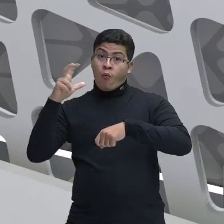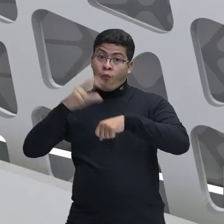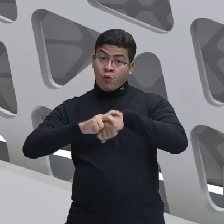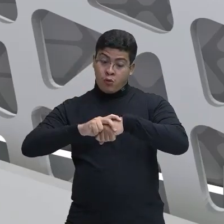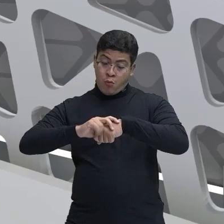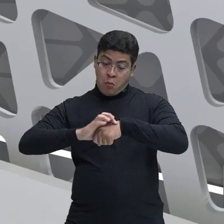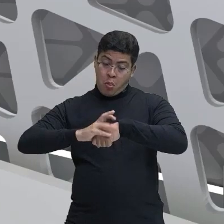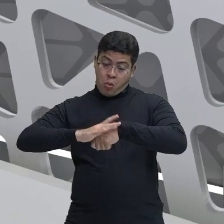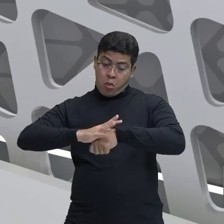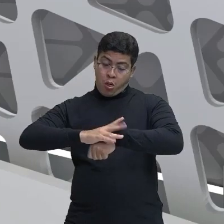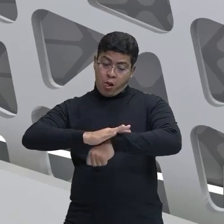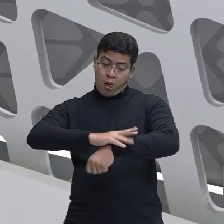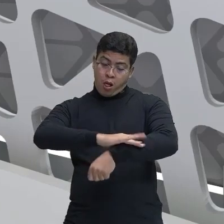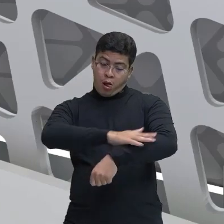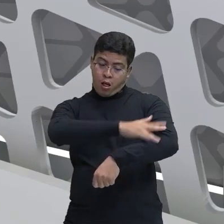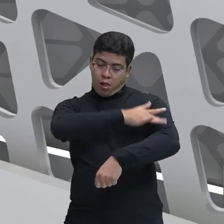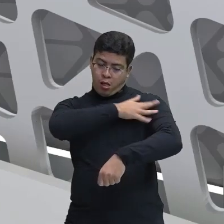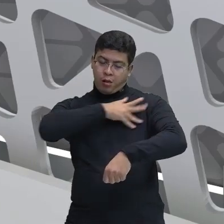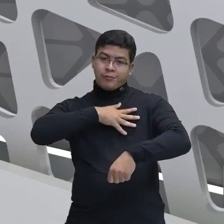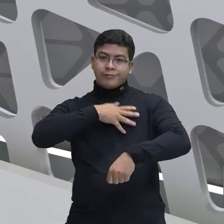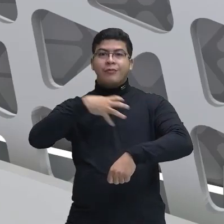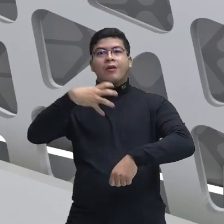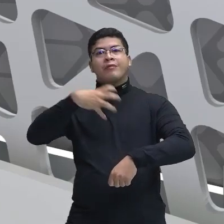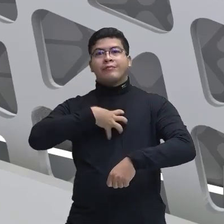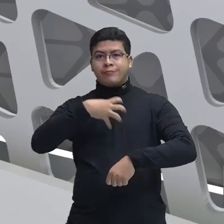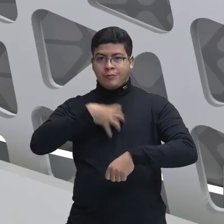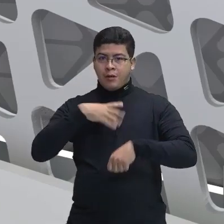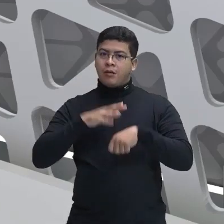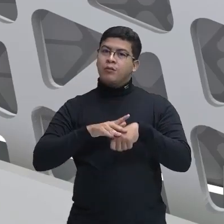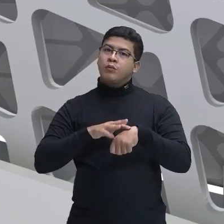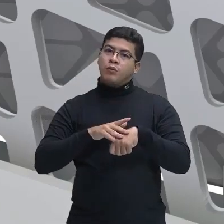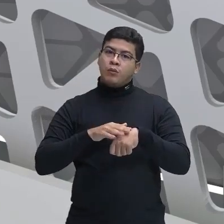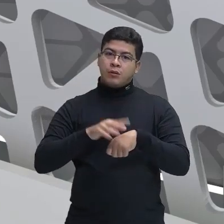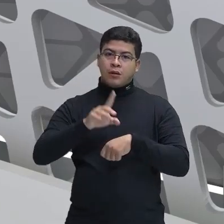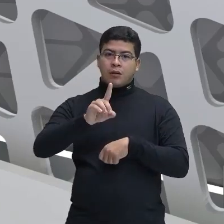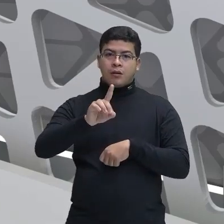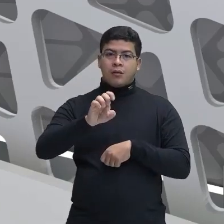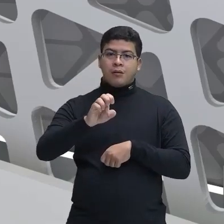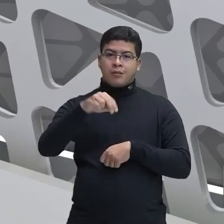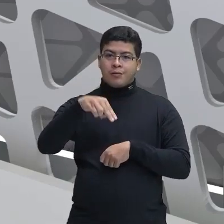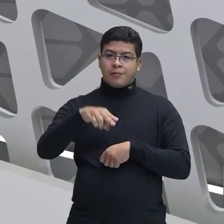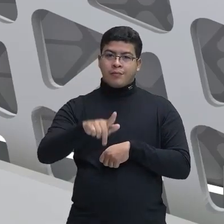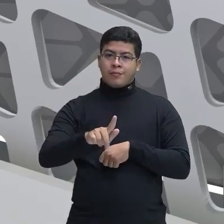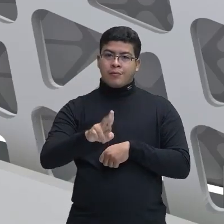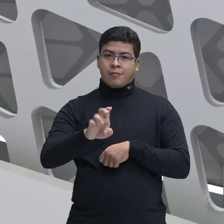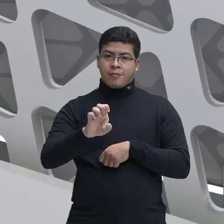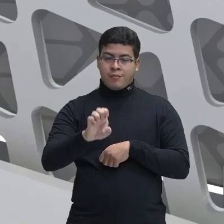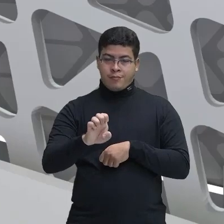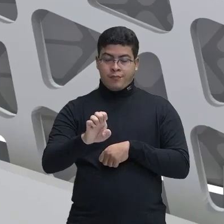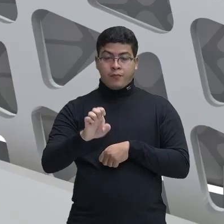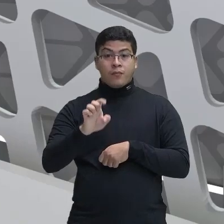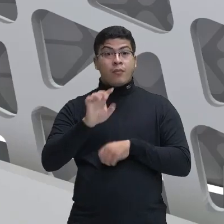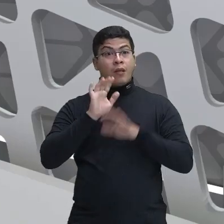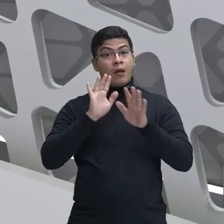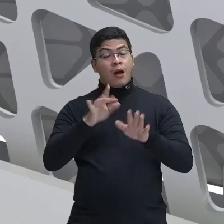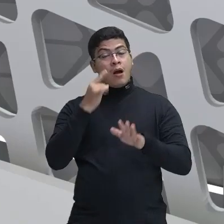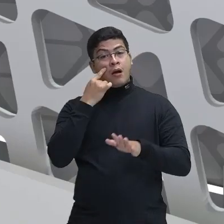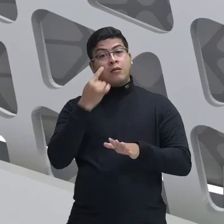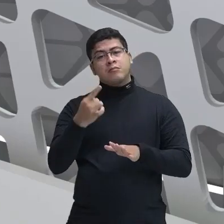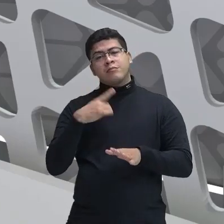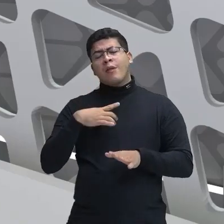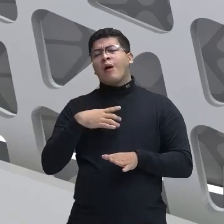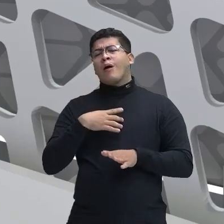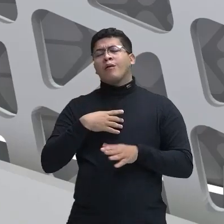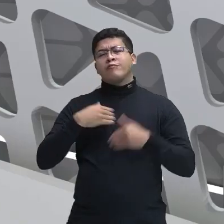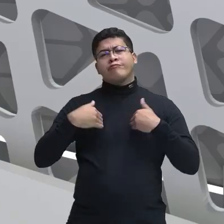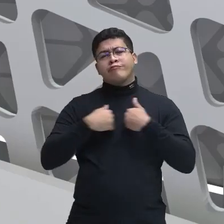entrar no meu organismo e eu vou ter a dengue. Né? Então, quando a gente fala de doenças transmitidas por vetores, são animais, né,